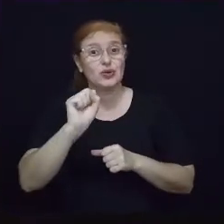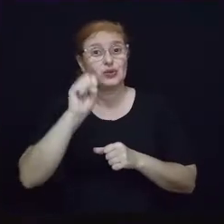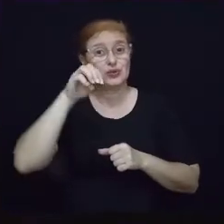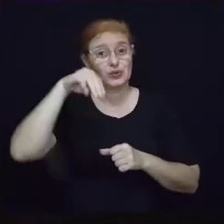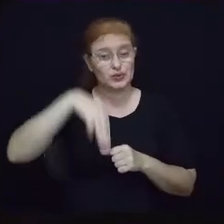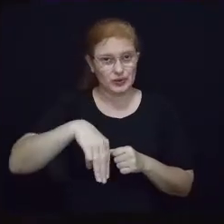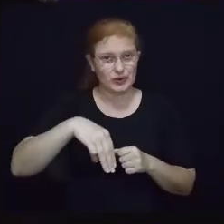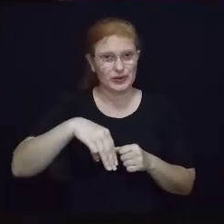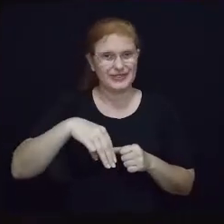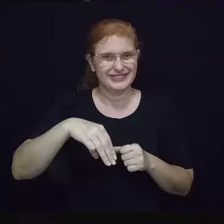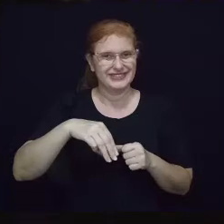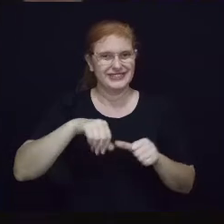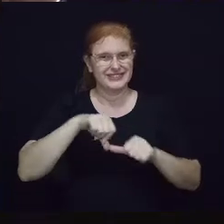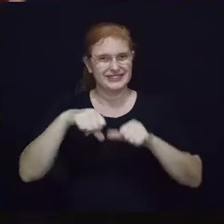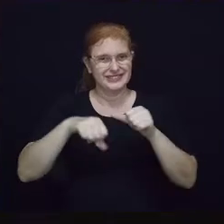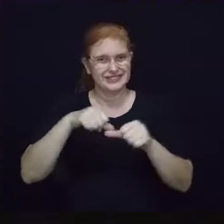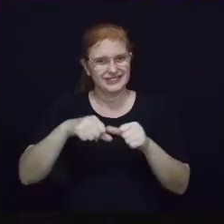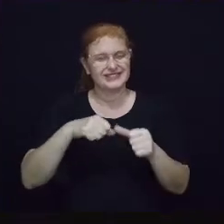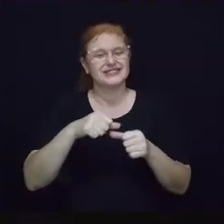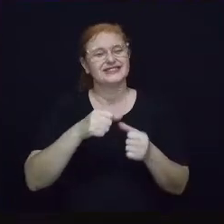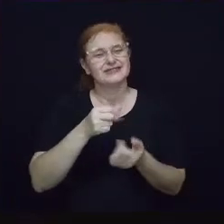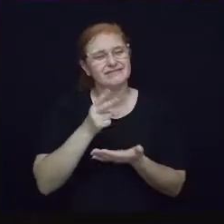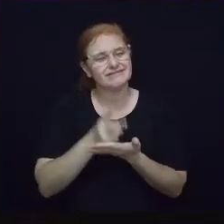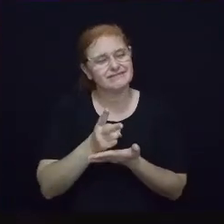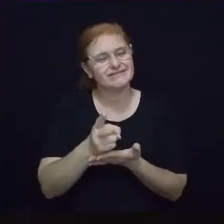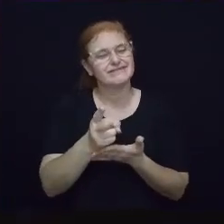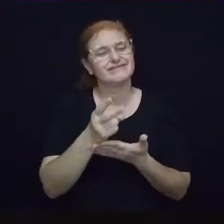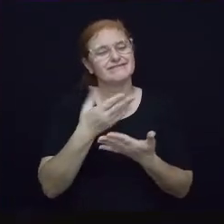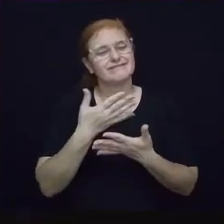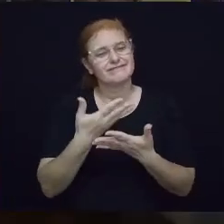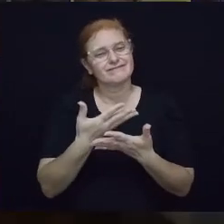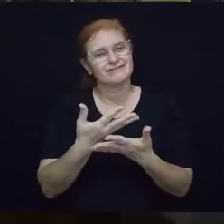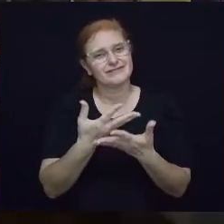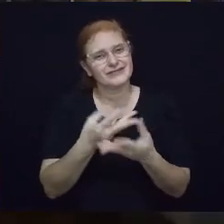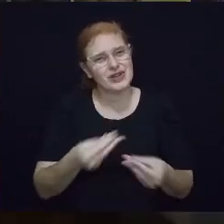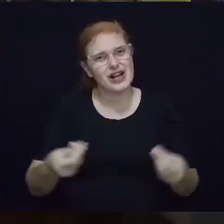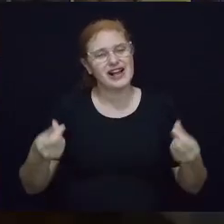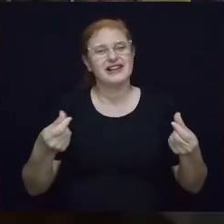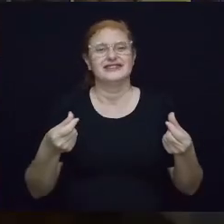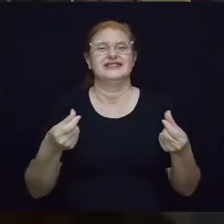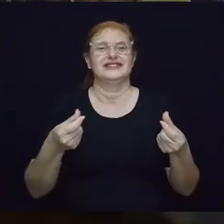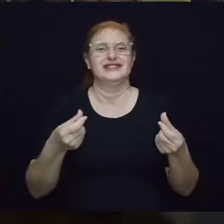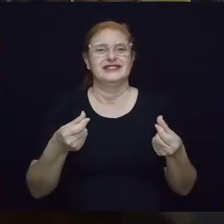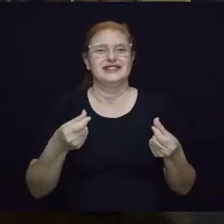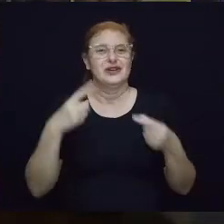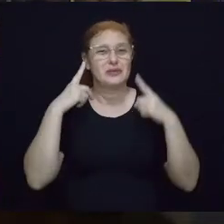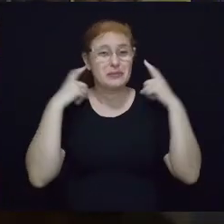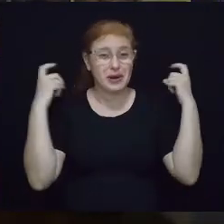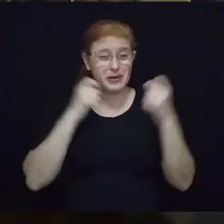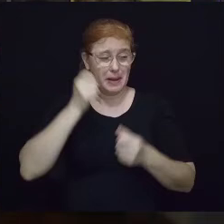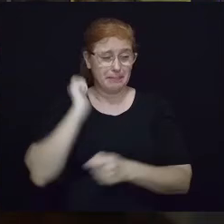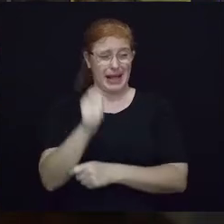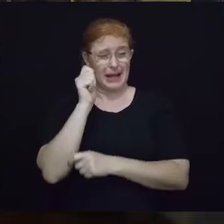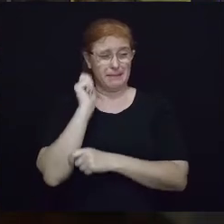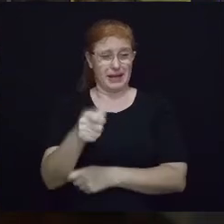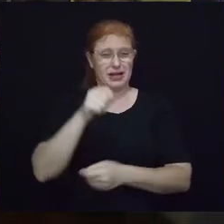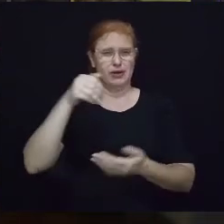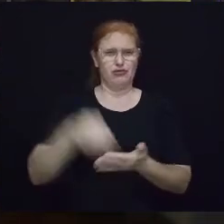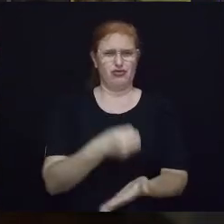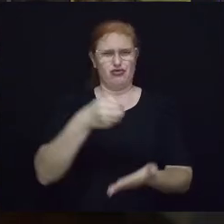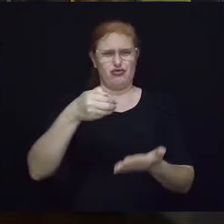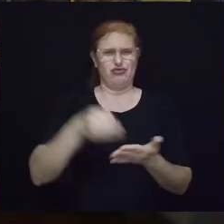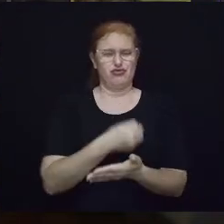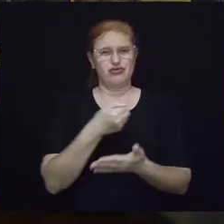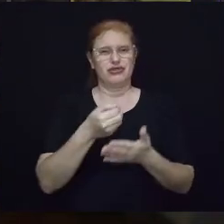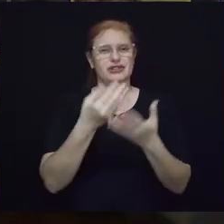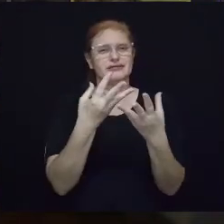que forma um baixo contínuo. Exatamente, exato. E o som que era pontual, como o da martelada ou do de escavar, Ele